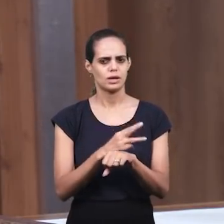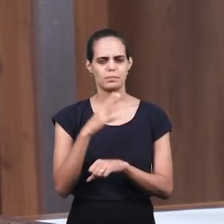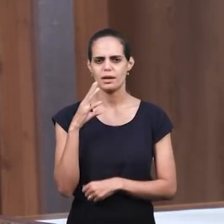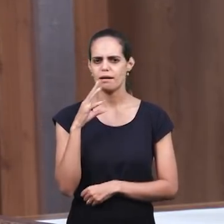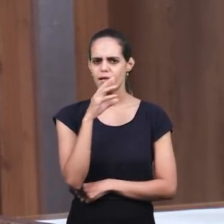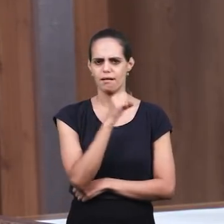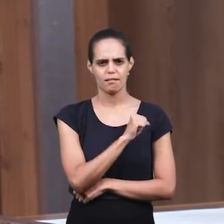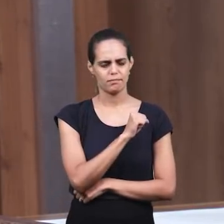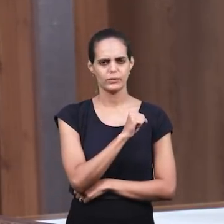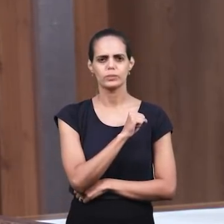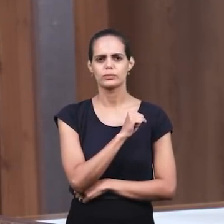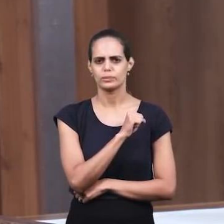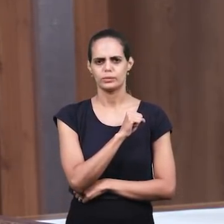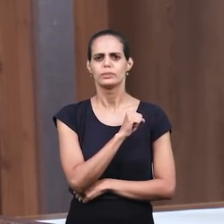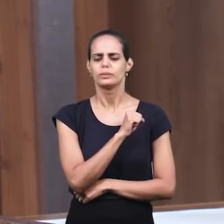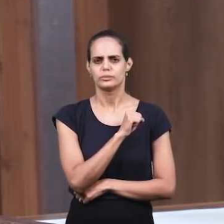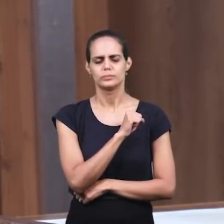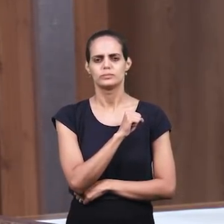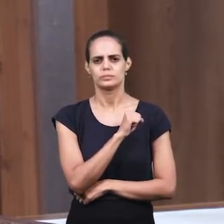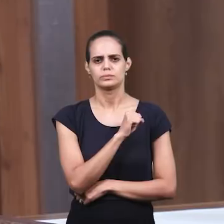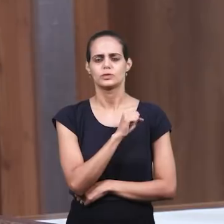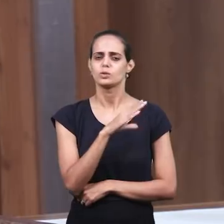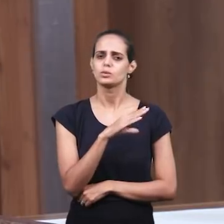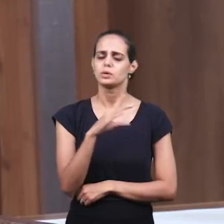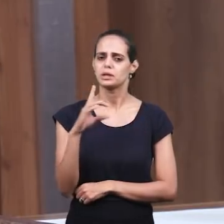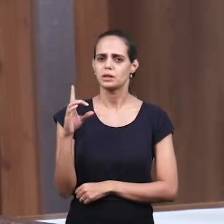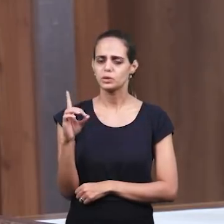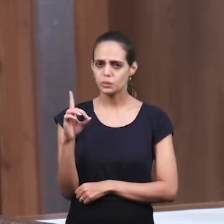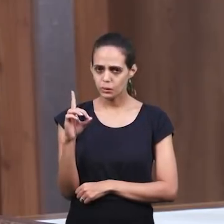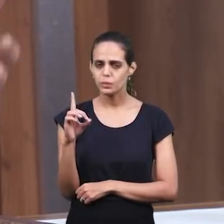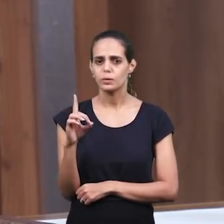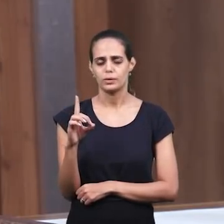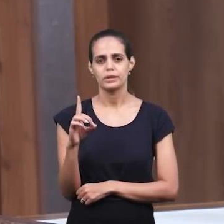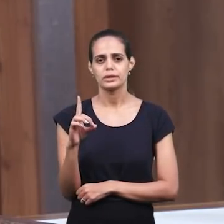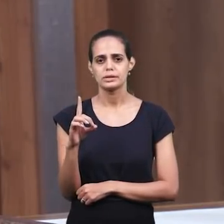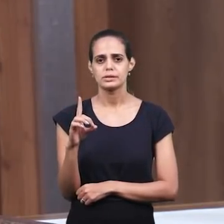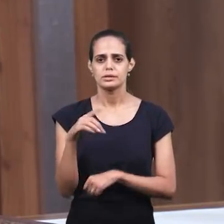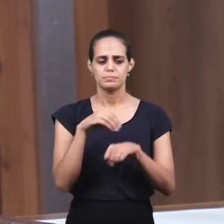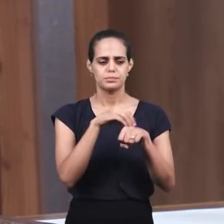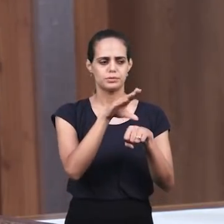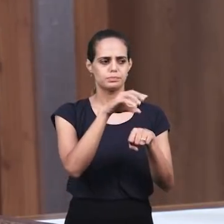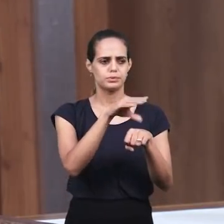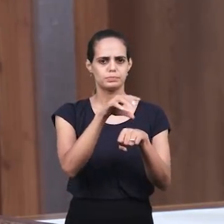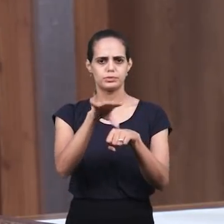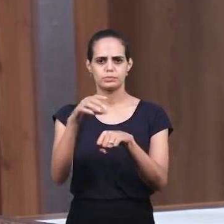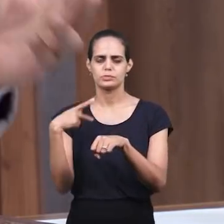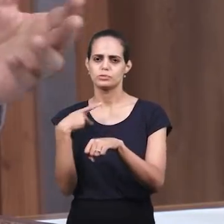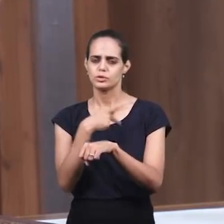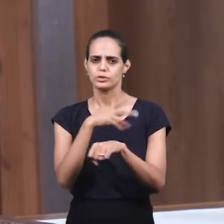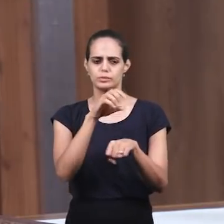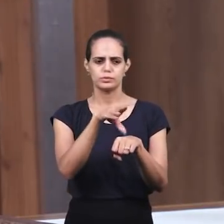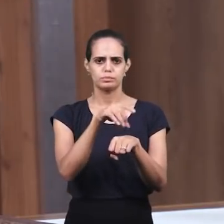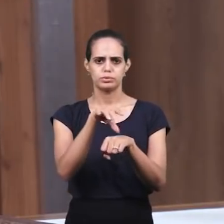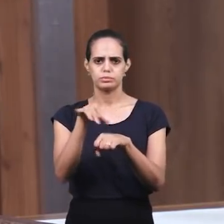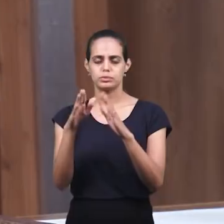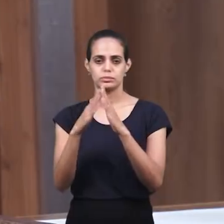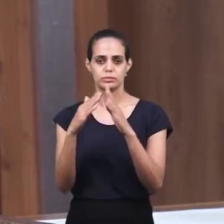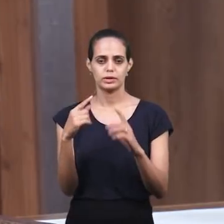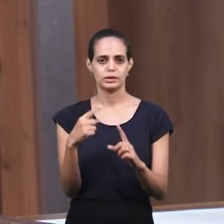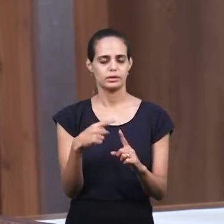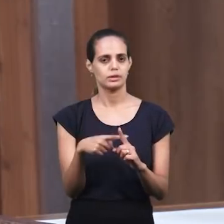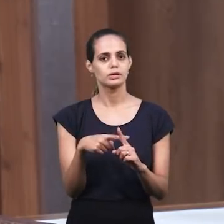chegam aos irmãos em todas as partes, os coordenadores recebem, passam para os pastores, por sua vez, para as suas igrejas. E